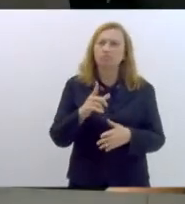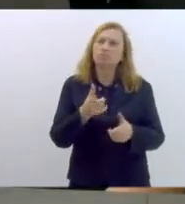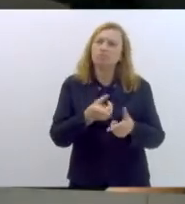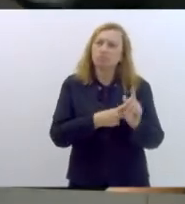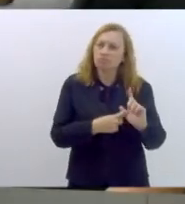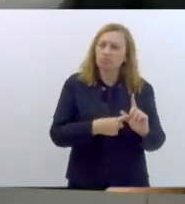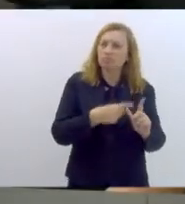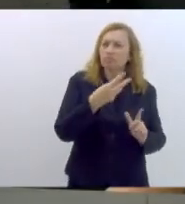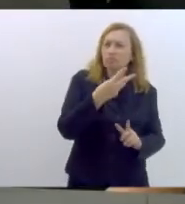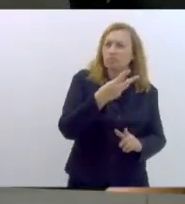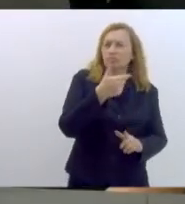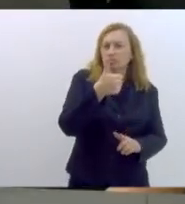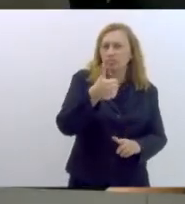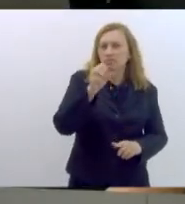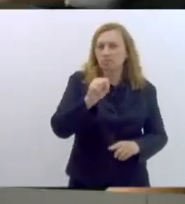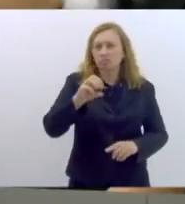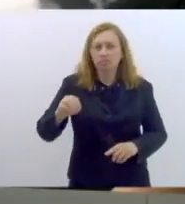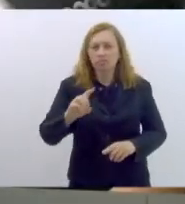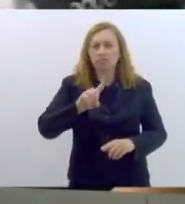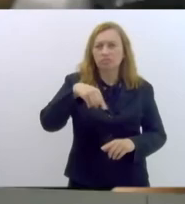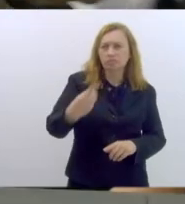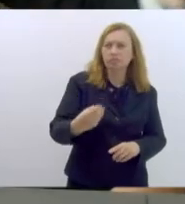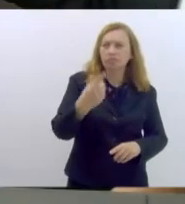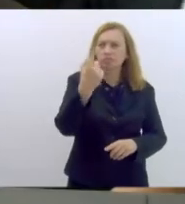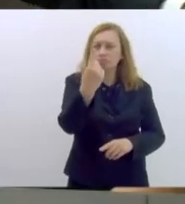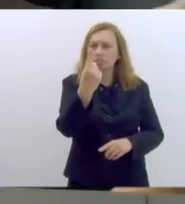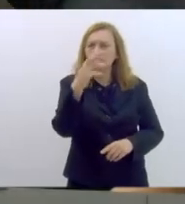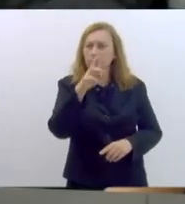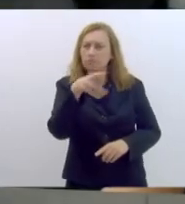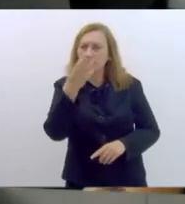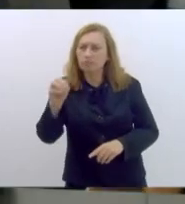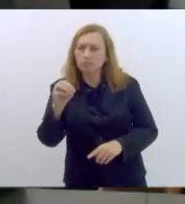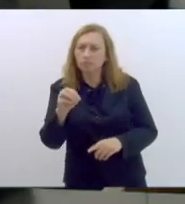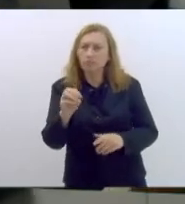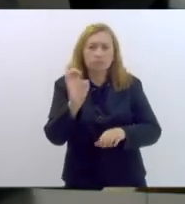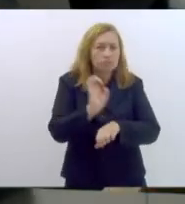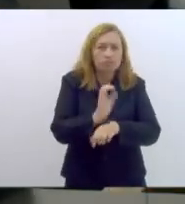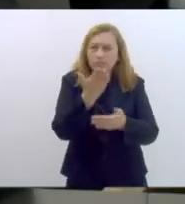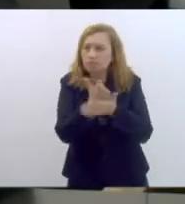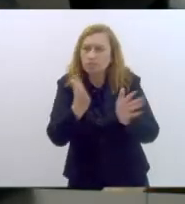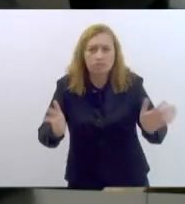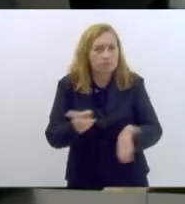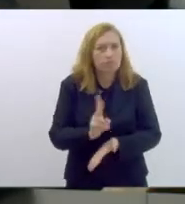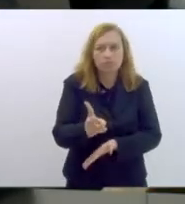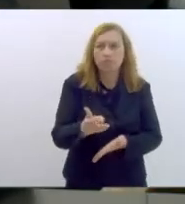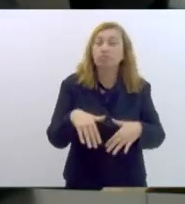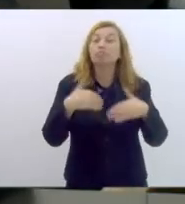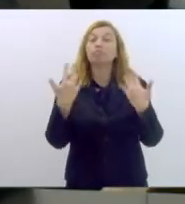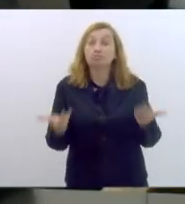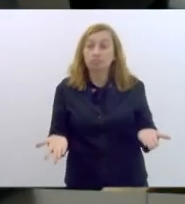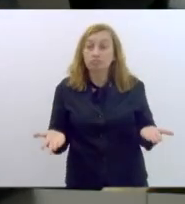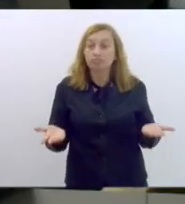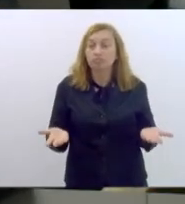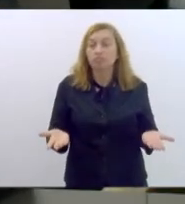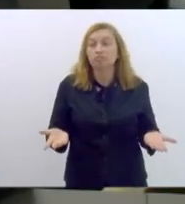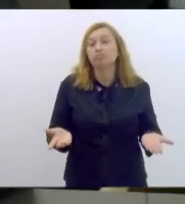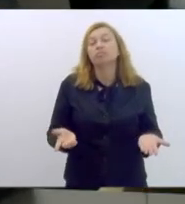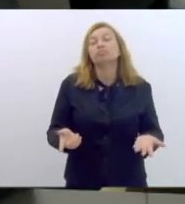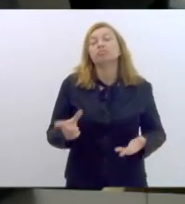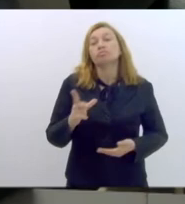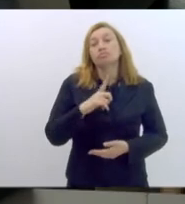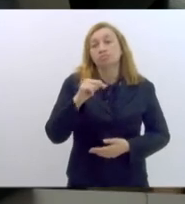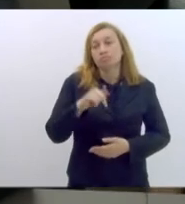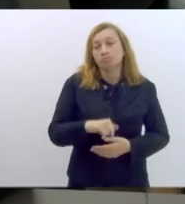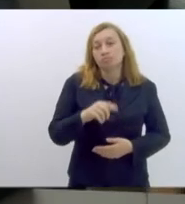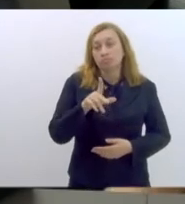a ser 300 bilhões, daqui a pouco 1 trilhão, e o Estado acabou se continuar desse jeito. Então, Nós temos aqui